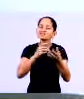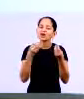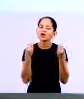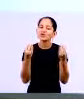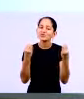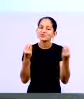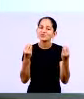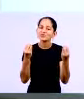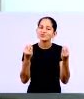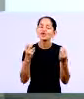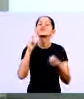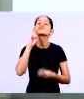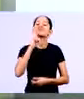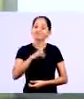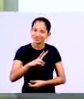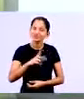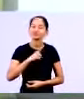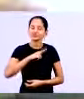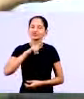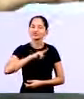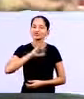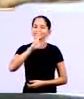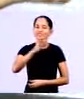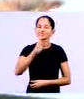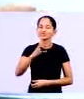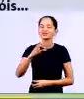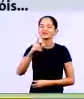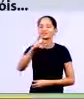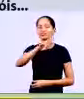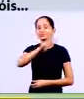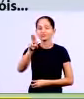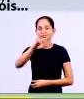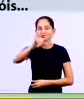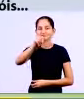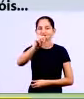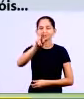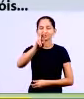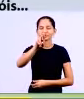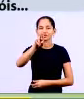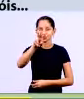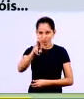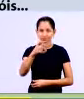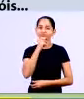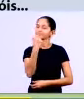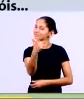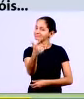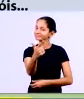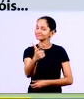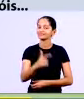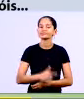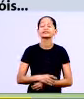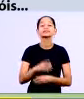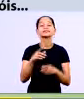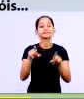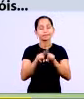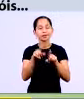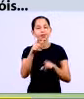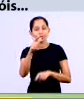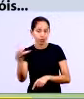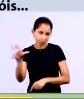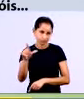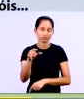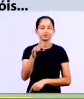porque às vezes eu vejo o pessoal acentuar a palavra Jaru e pela regra da língua não tem. Em e em continuam acentuadas, o